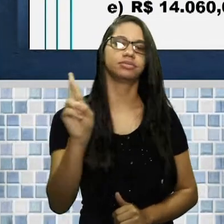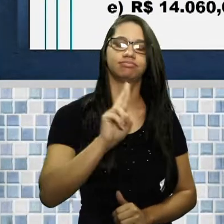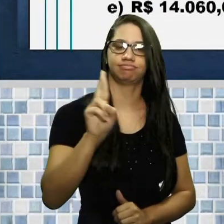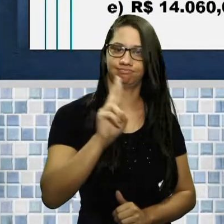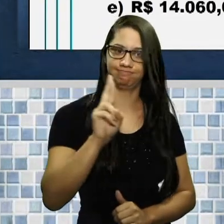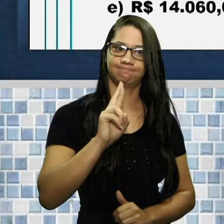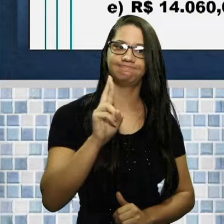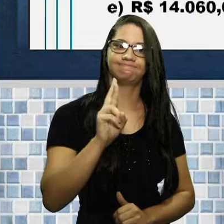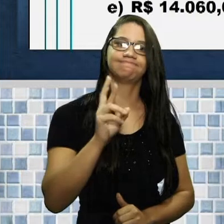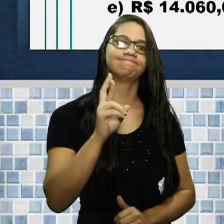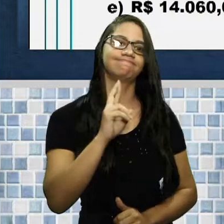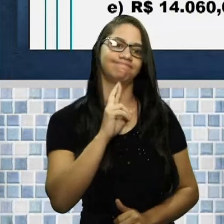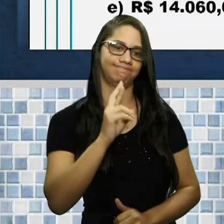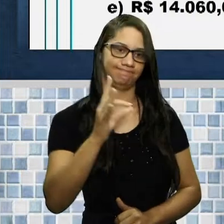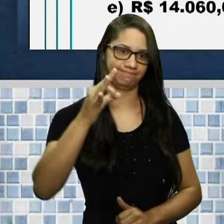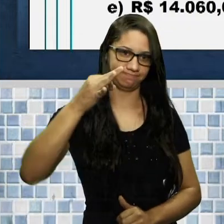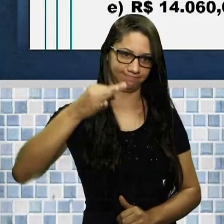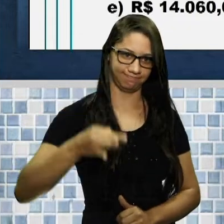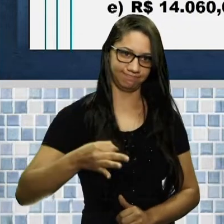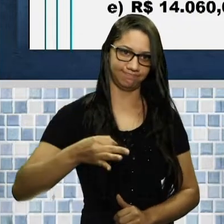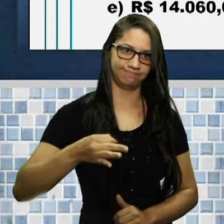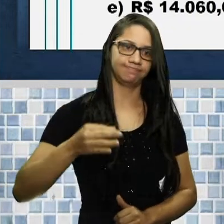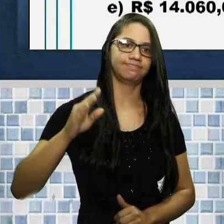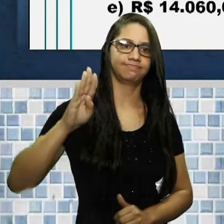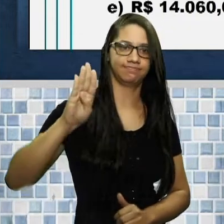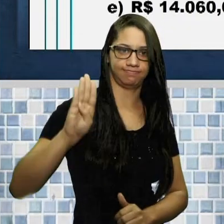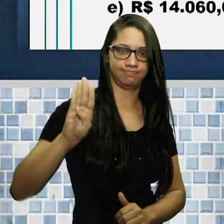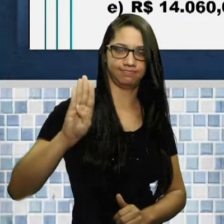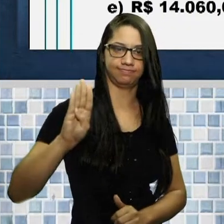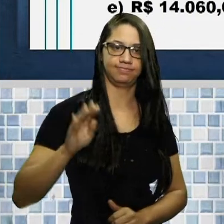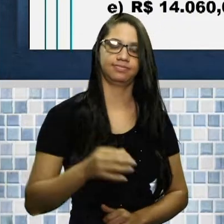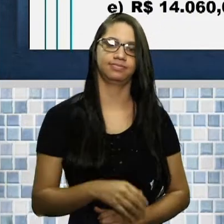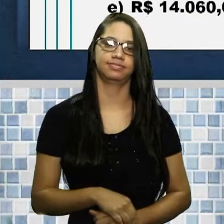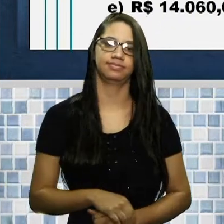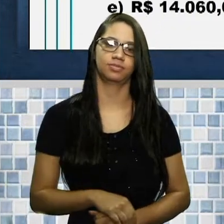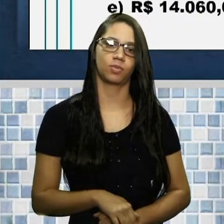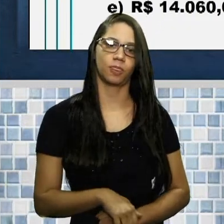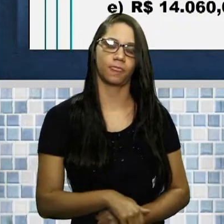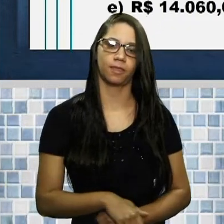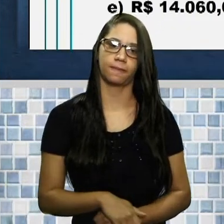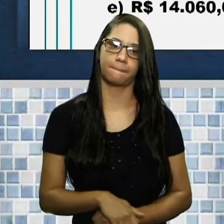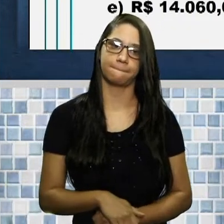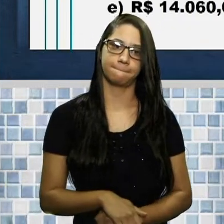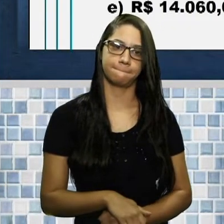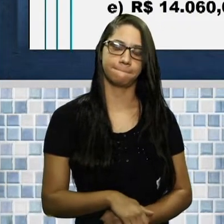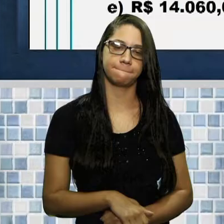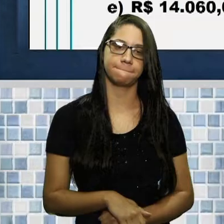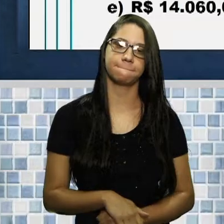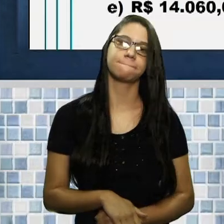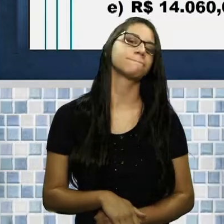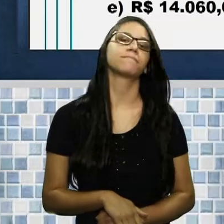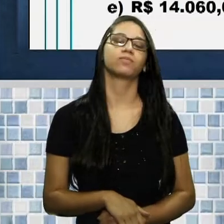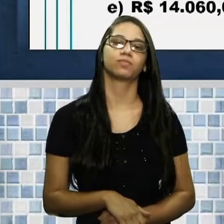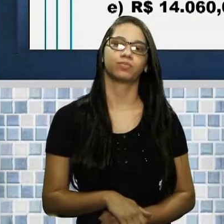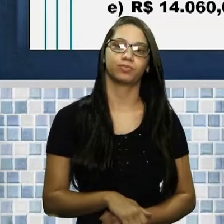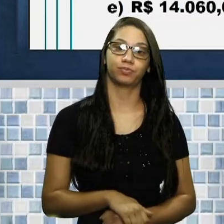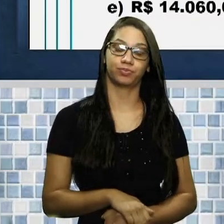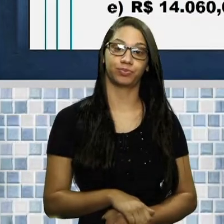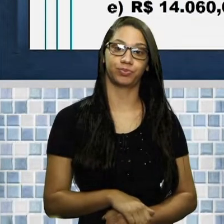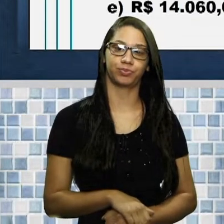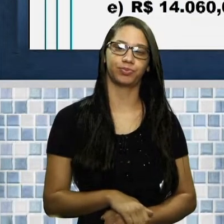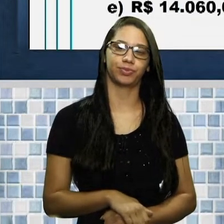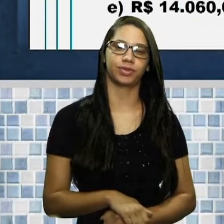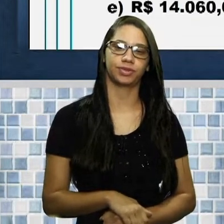R$11.040. Nesse caso, nós temos a alternativa B. Então, pessoal, fique atento em desconto